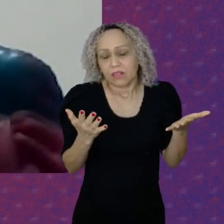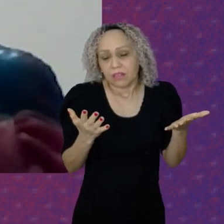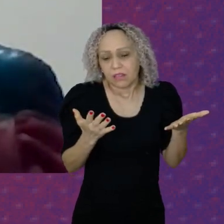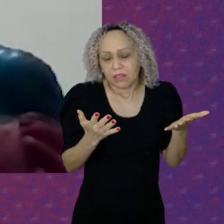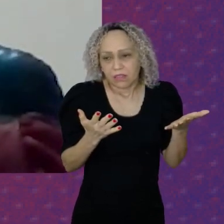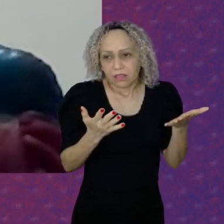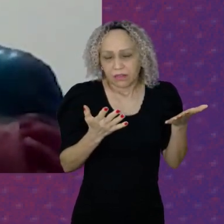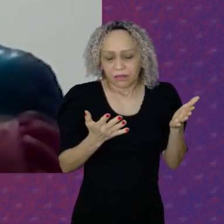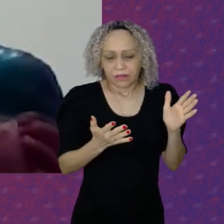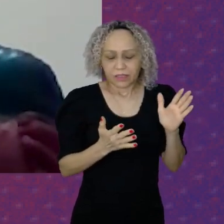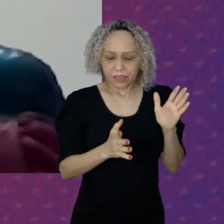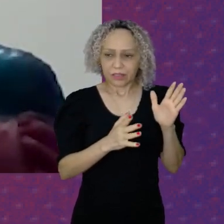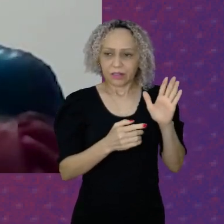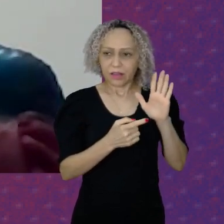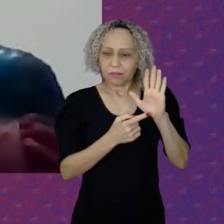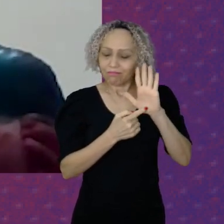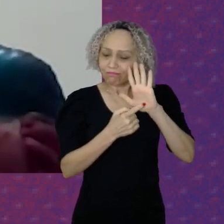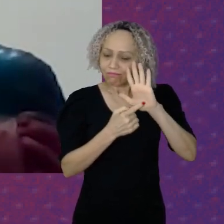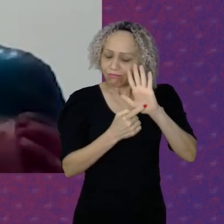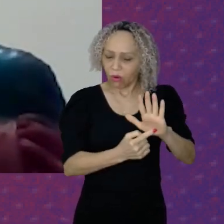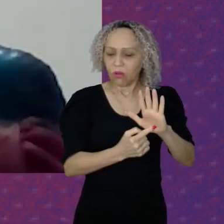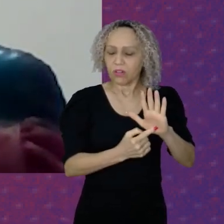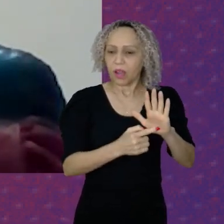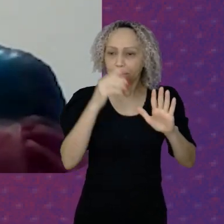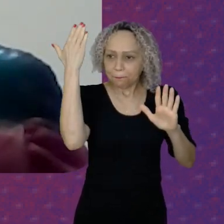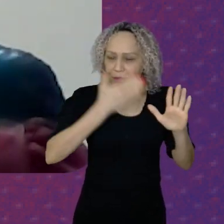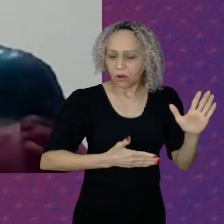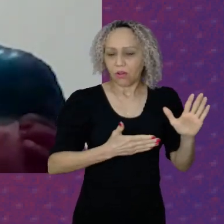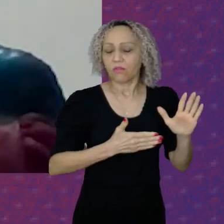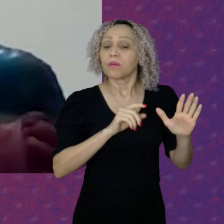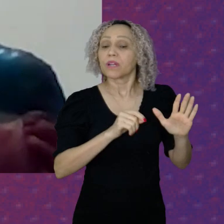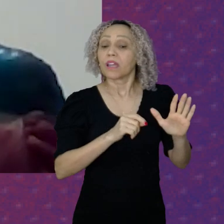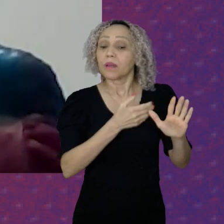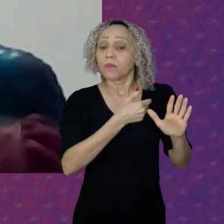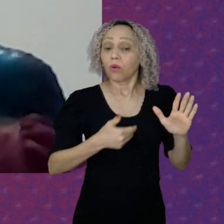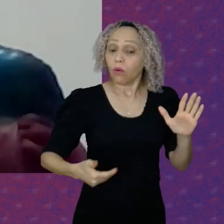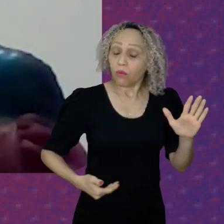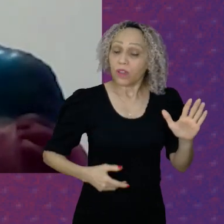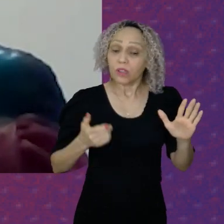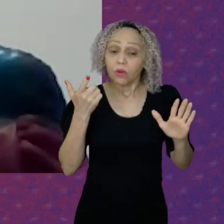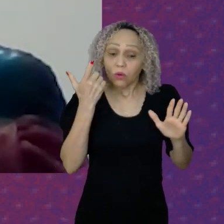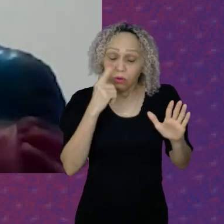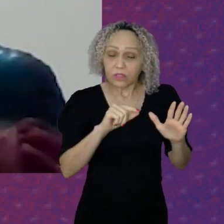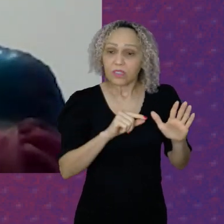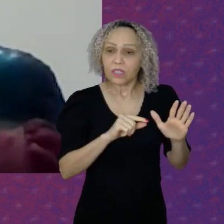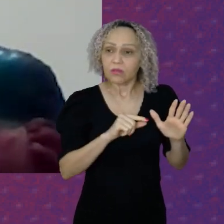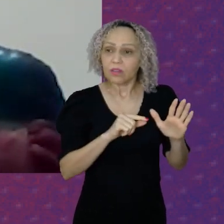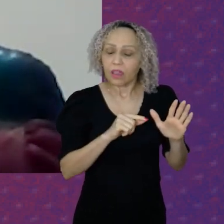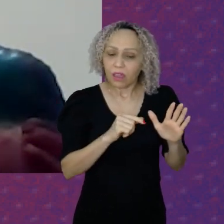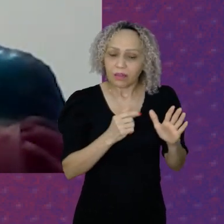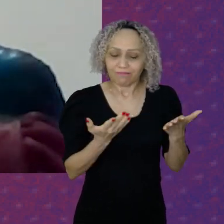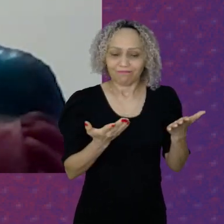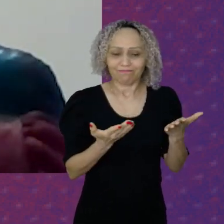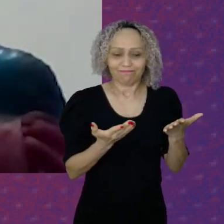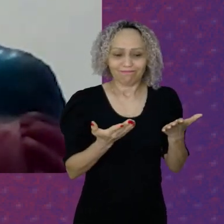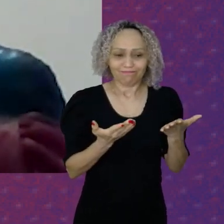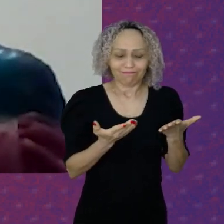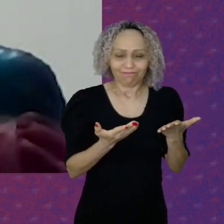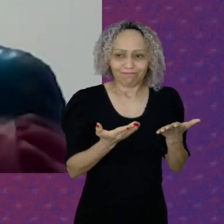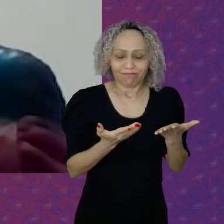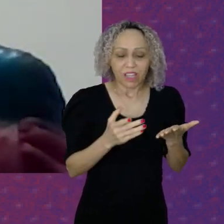a principal base que a gente tem, que os governos têm para pensar programas e políticas públicas, em especial para